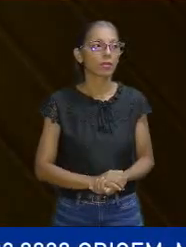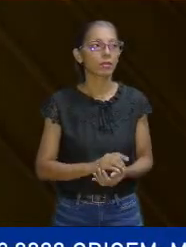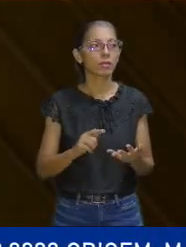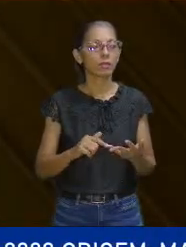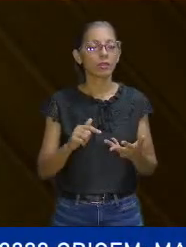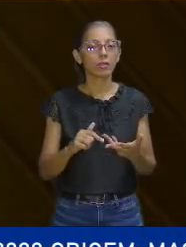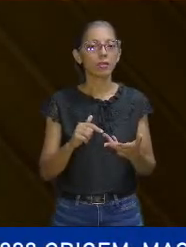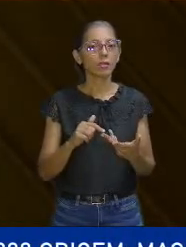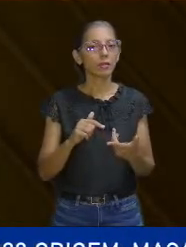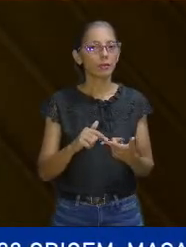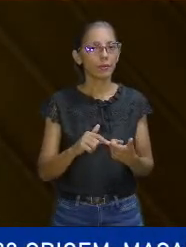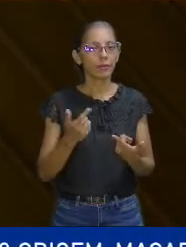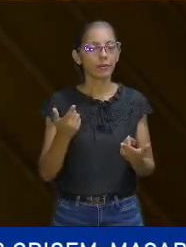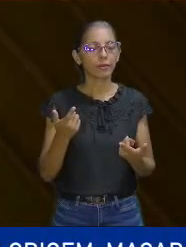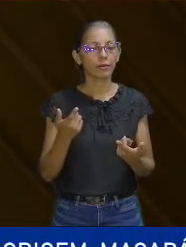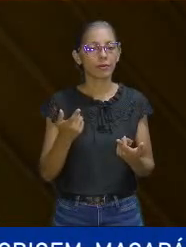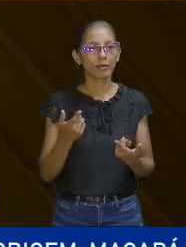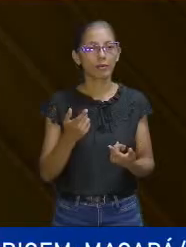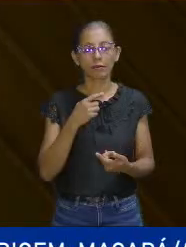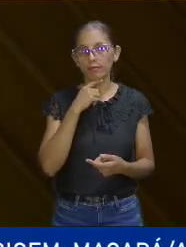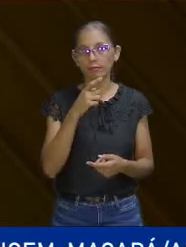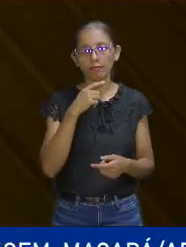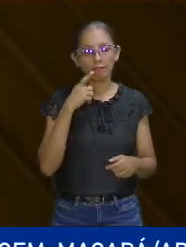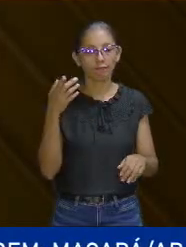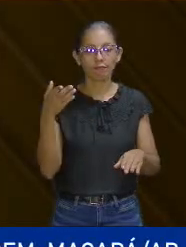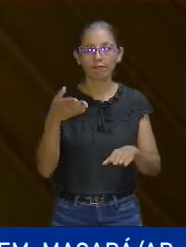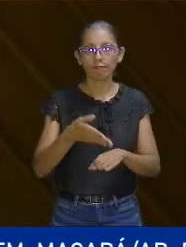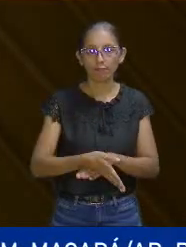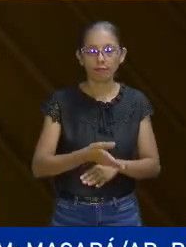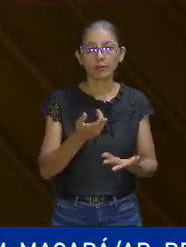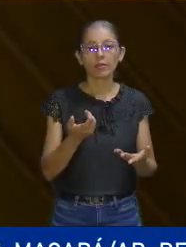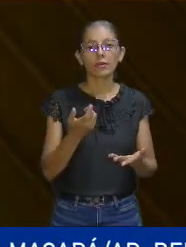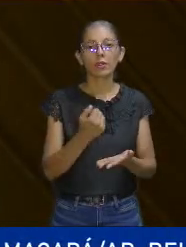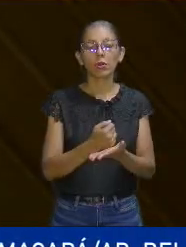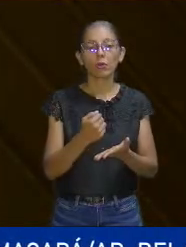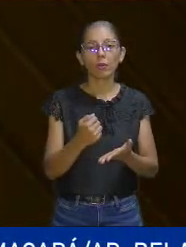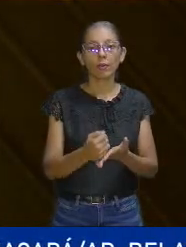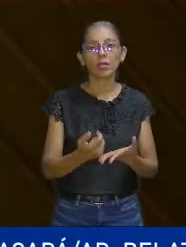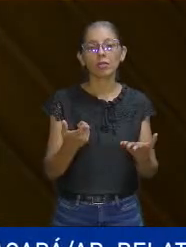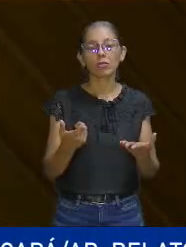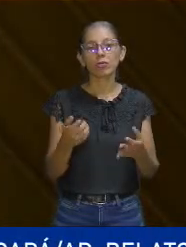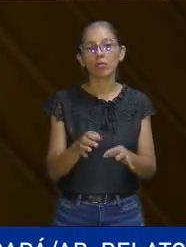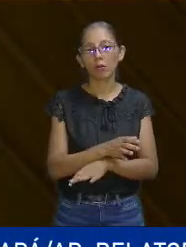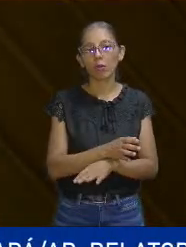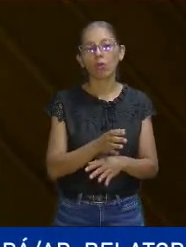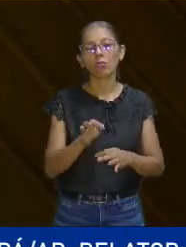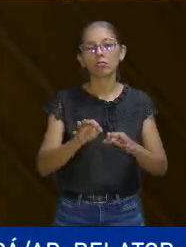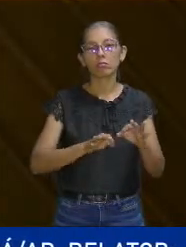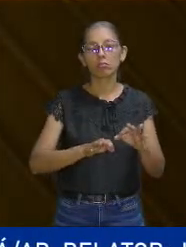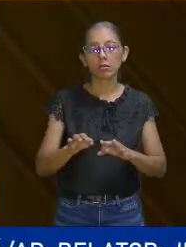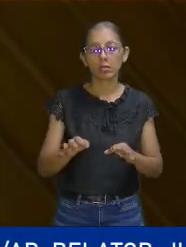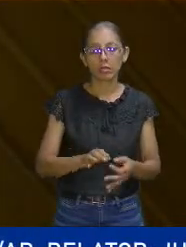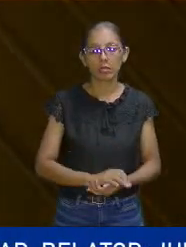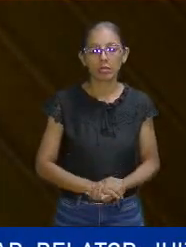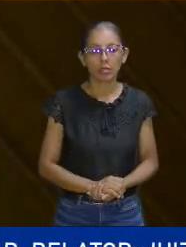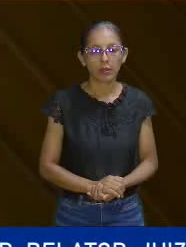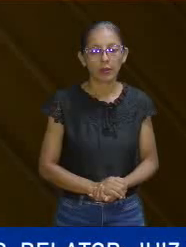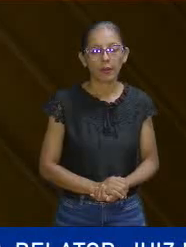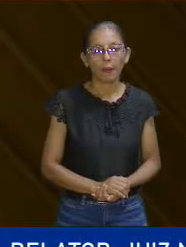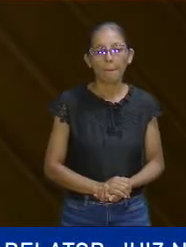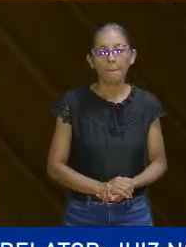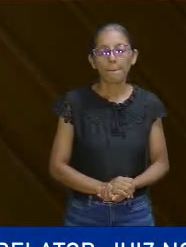que permite ter acesso aos documentos já encartados, já finalizados. Aqui eu volto